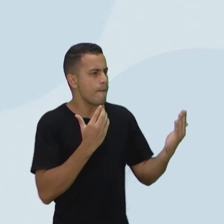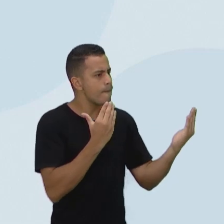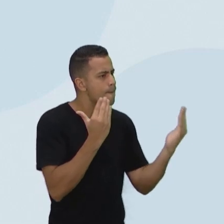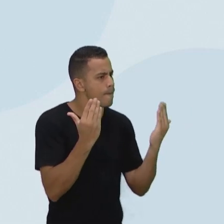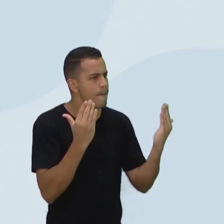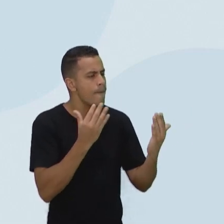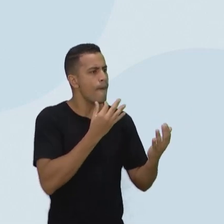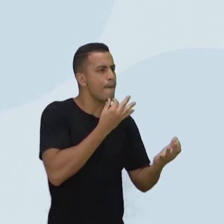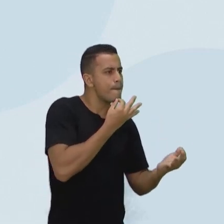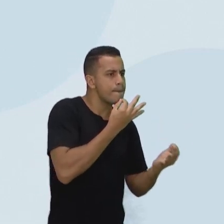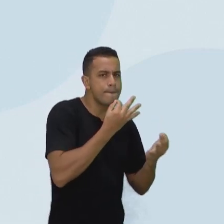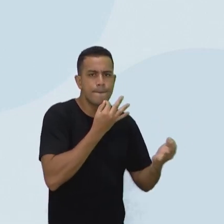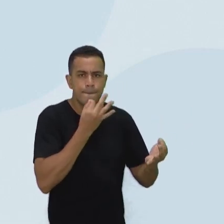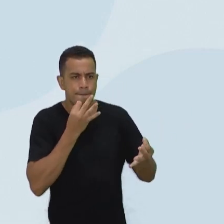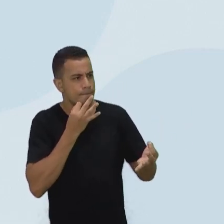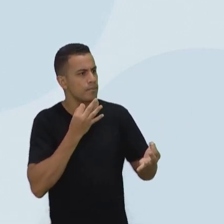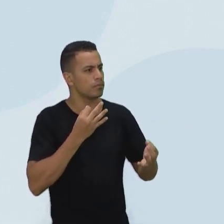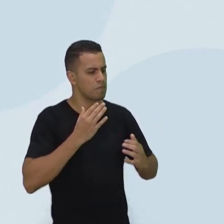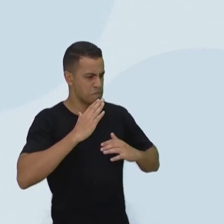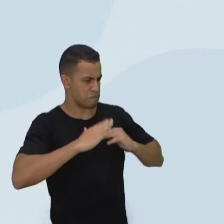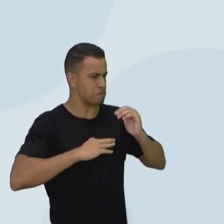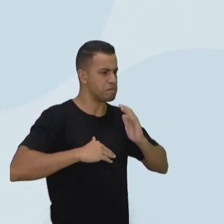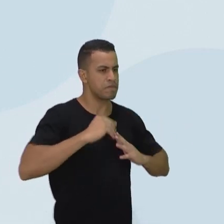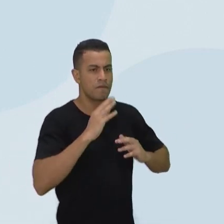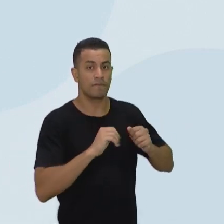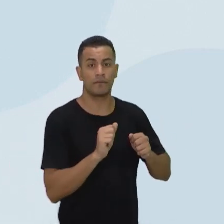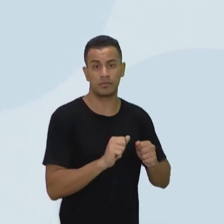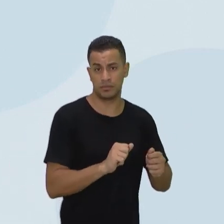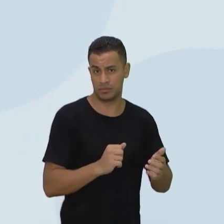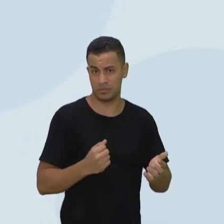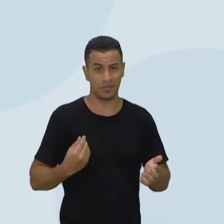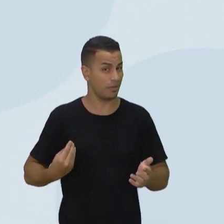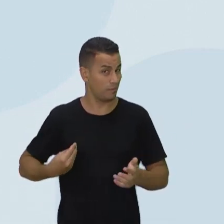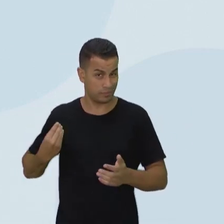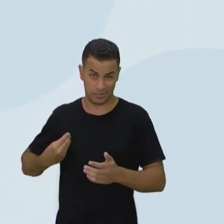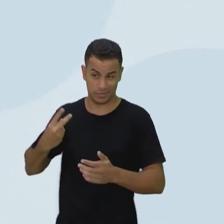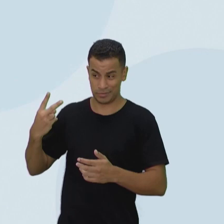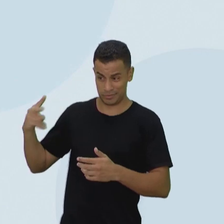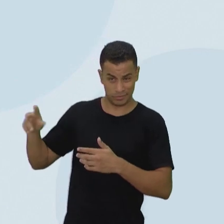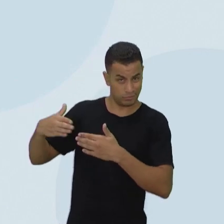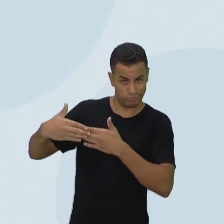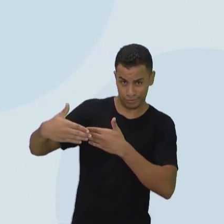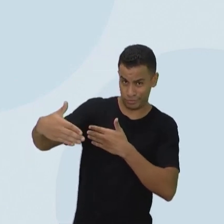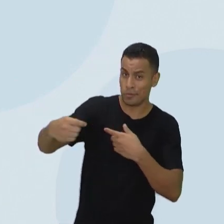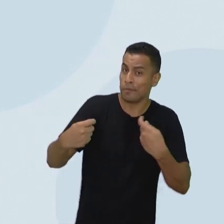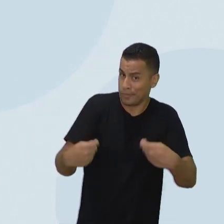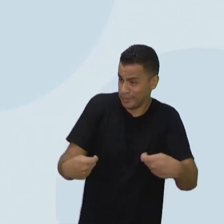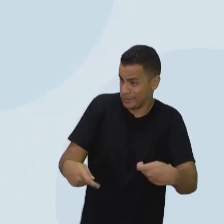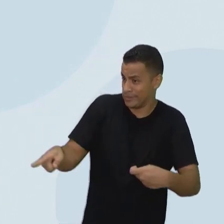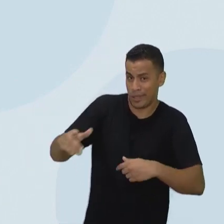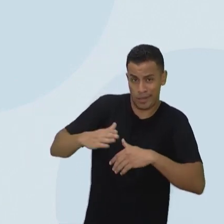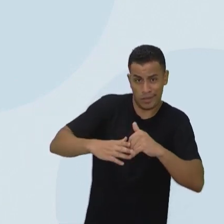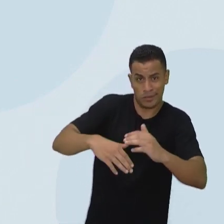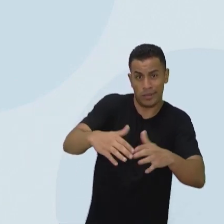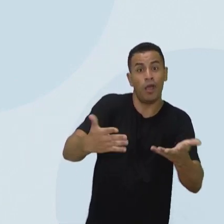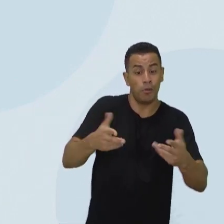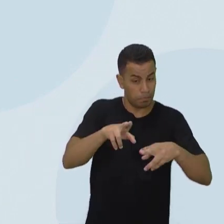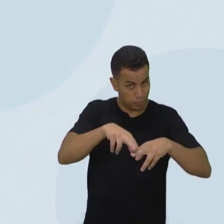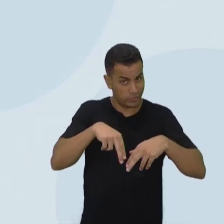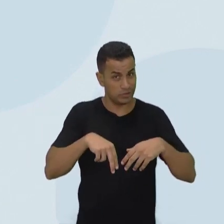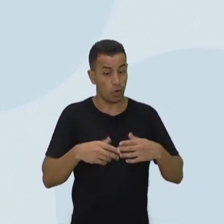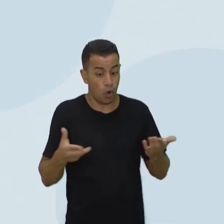né? E isso vai ser exigido ao longo da vida dele. Então, é por isso que as metodologias ativas elas são